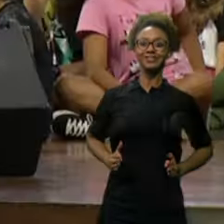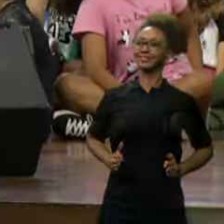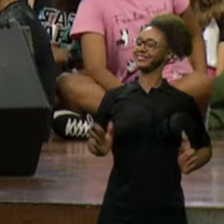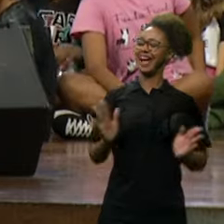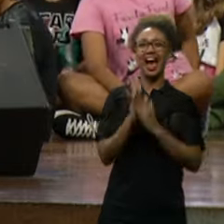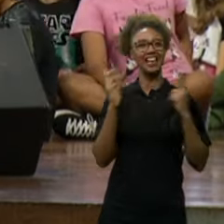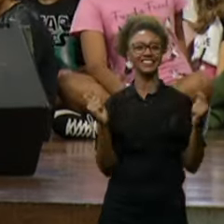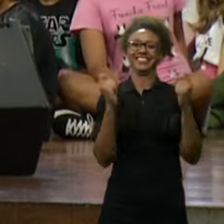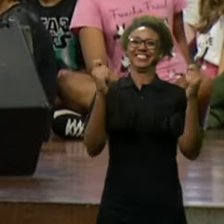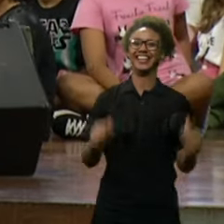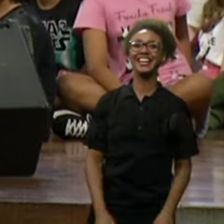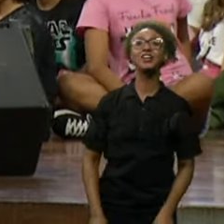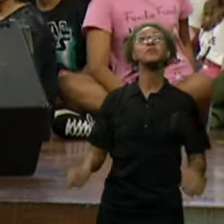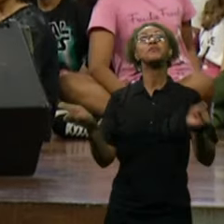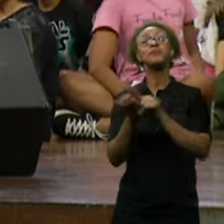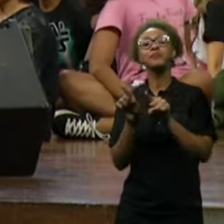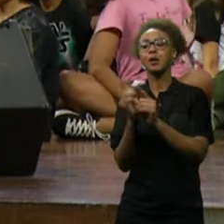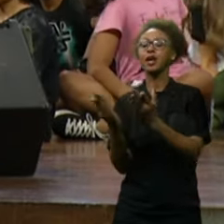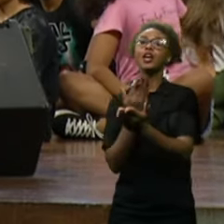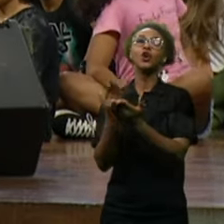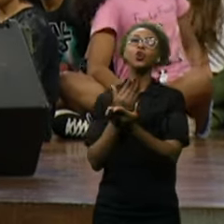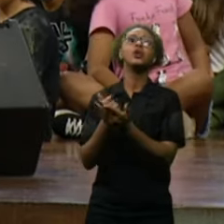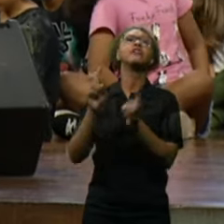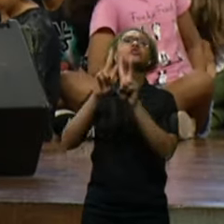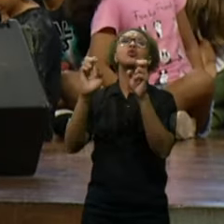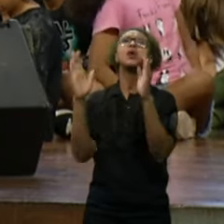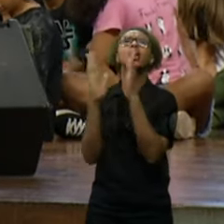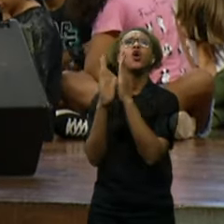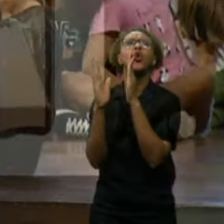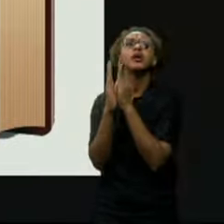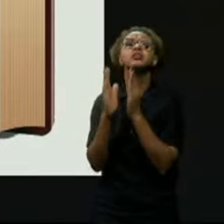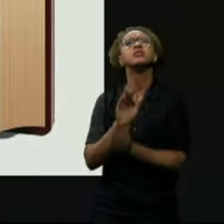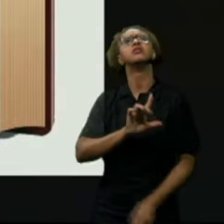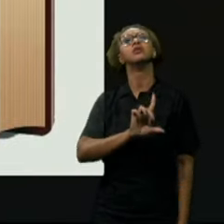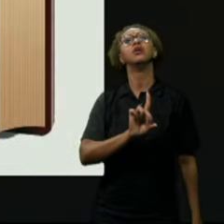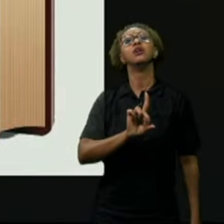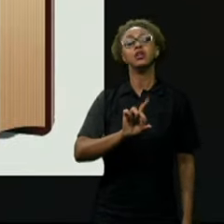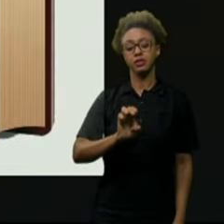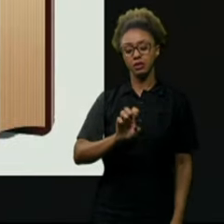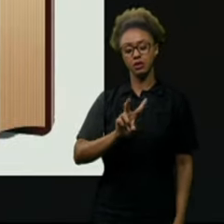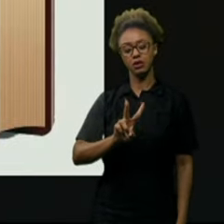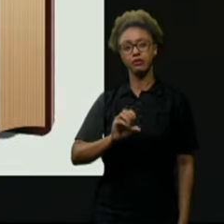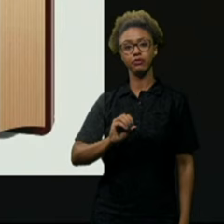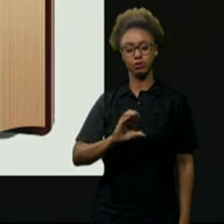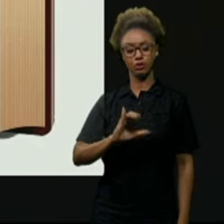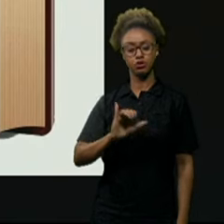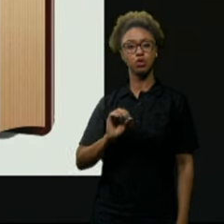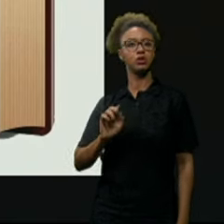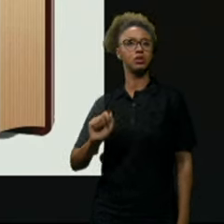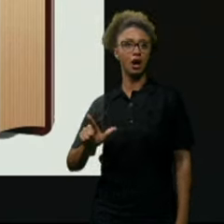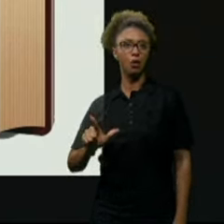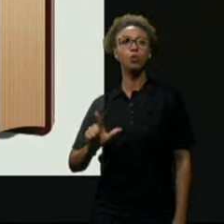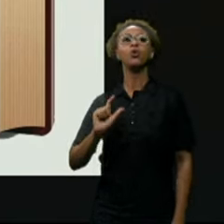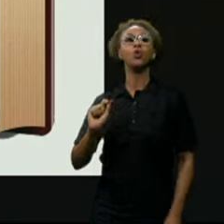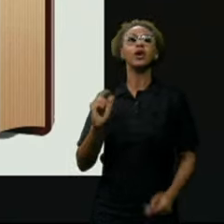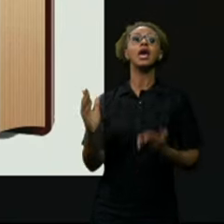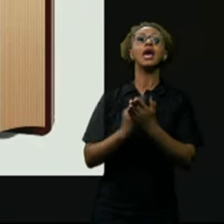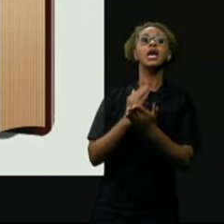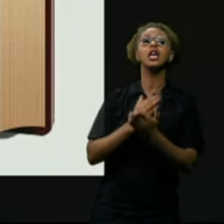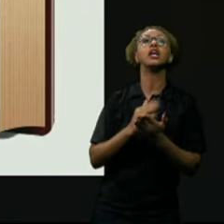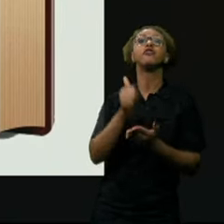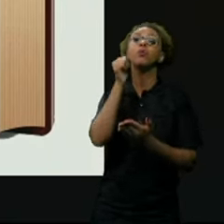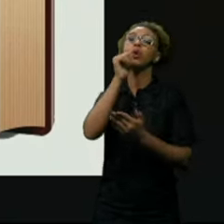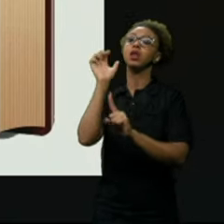tem também o devocional do spurgeon que para mim é um dos melhores devocionais que já foram publicados o livro mulheres de